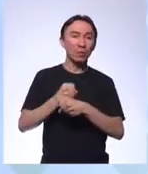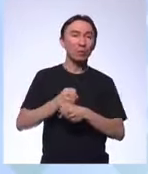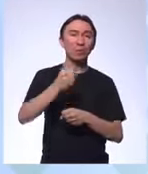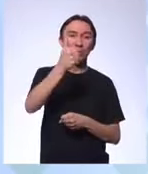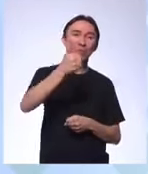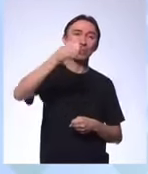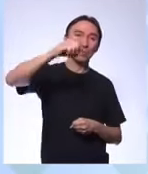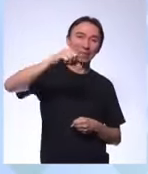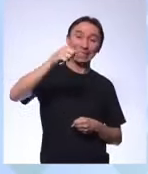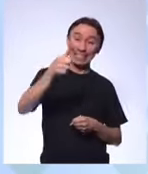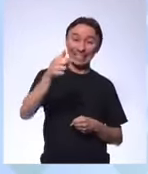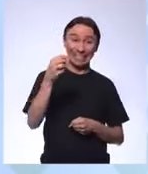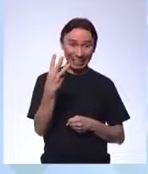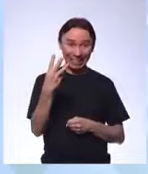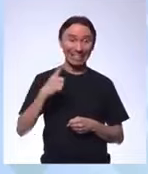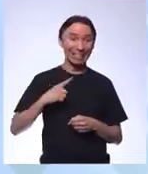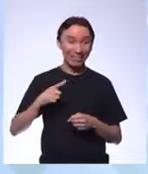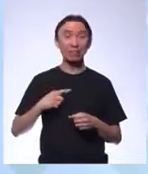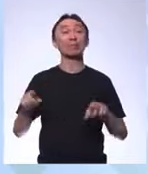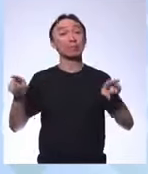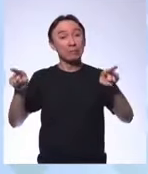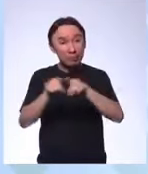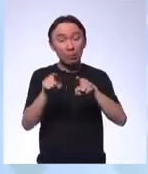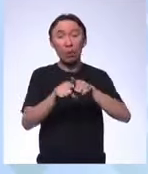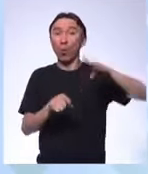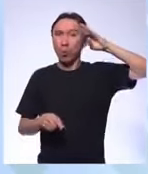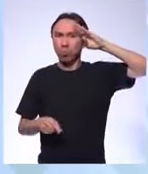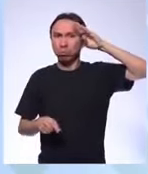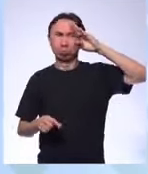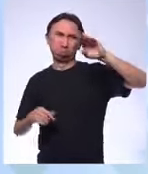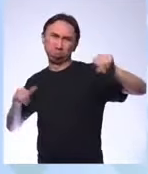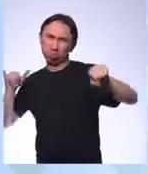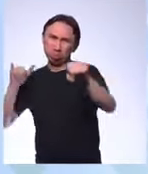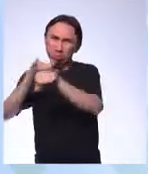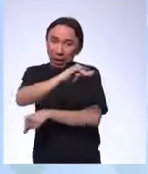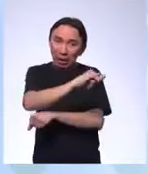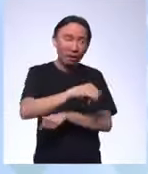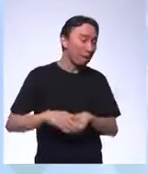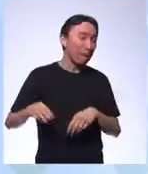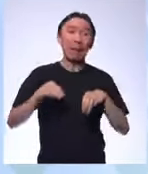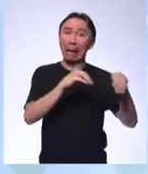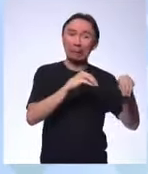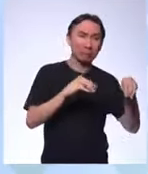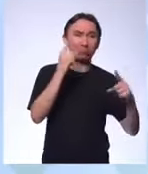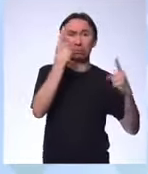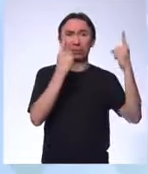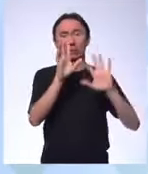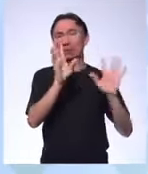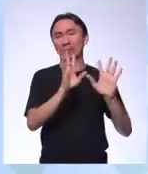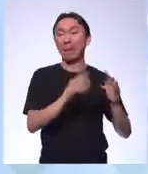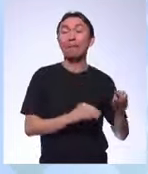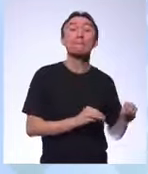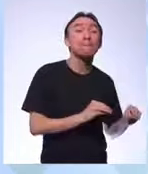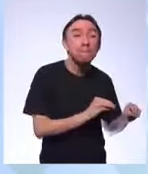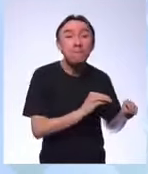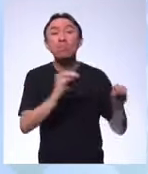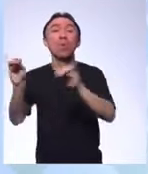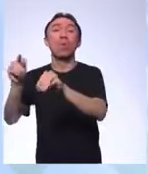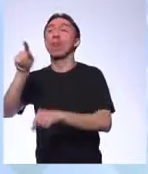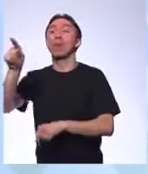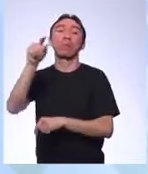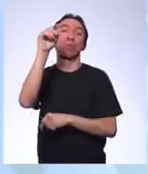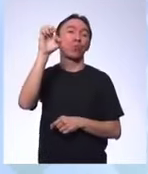lugar não, né, interessante, né, para essas pessoas ficarem. Muitos acabaram indo para a Europa a partir daí, tá? O